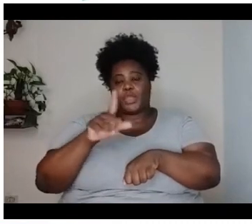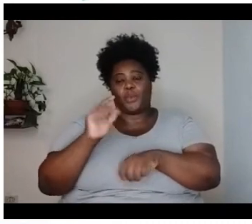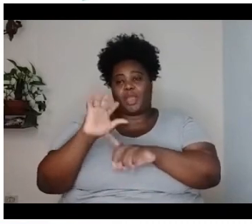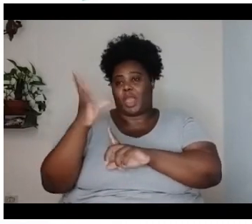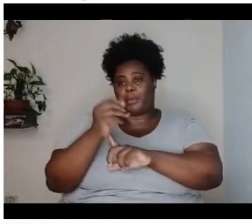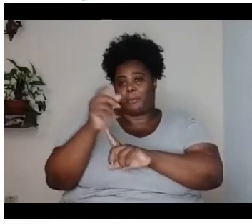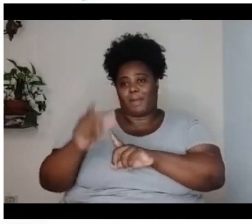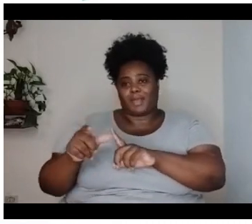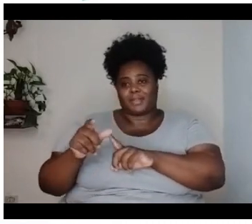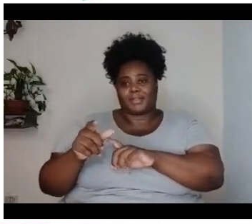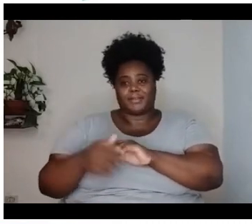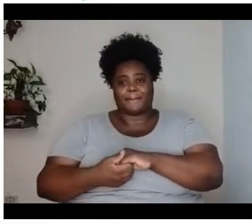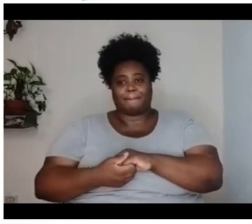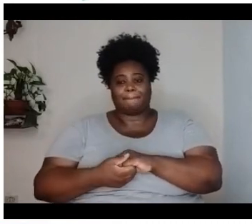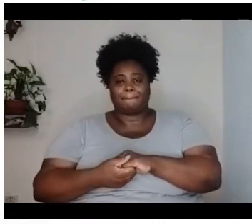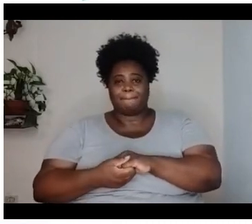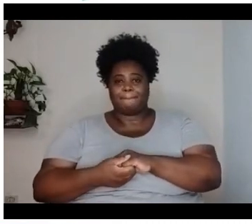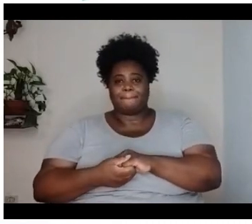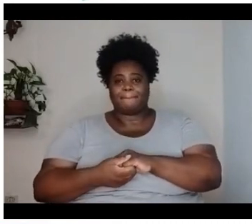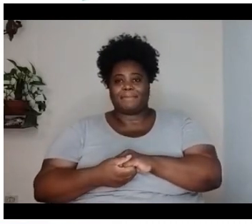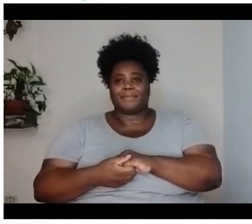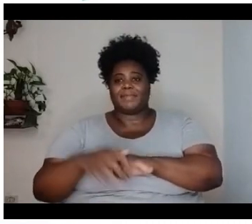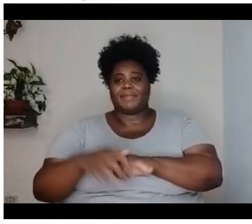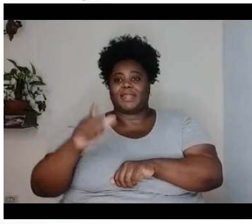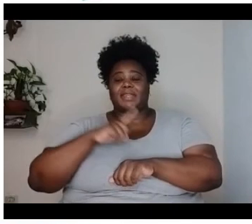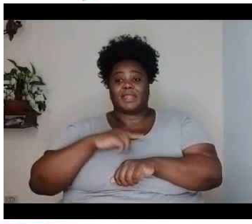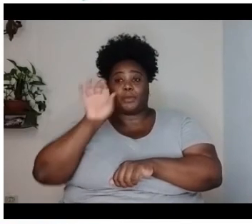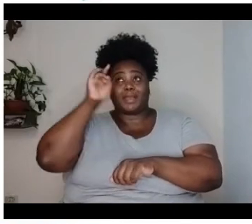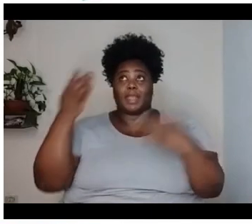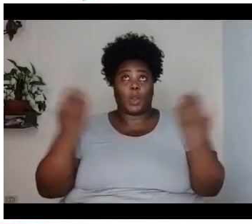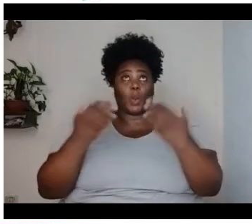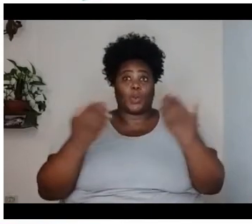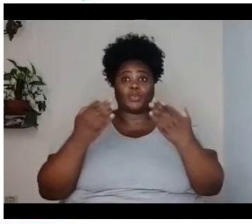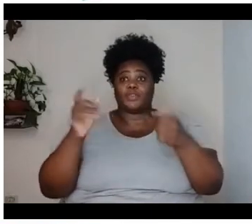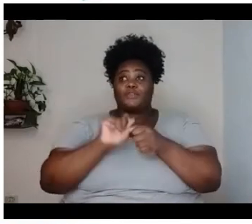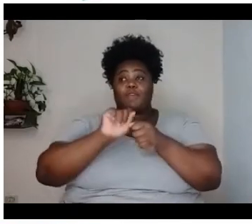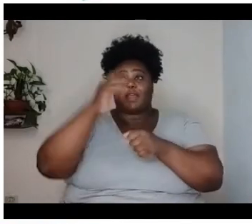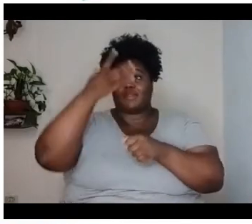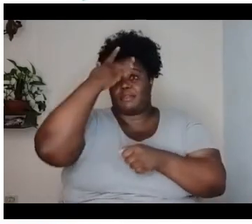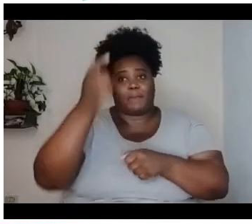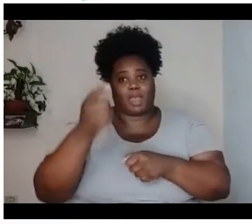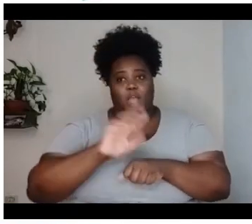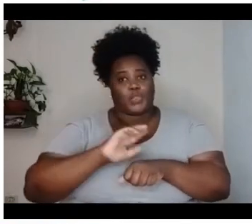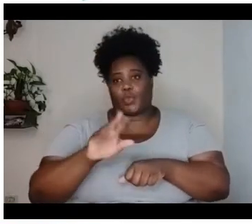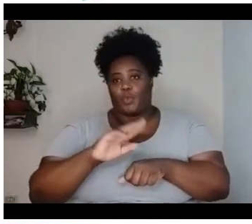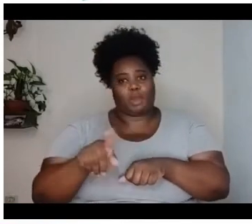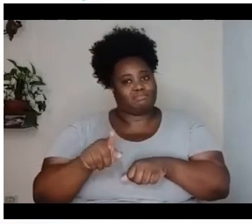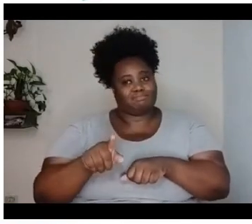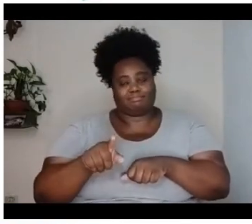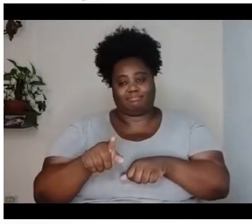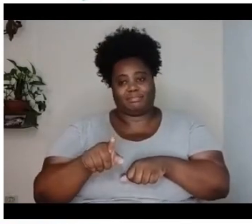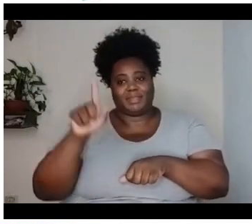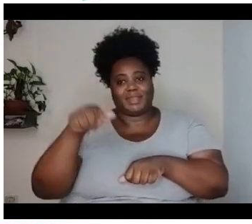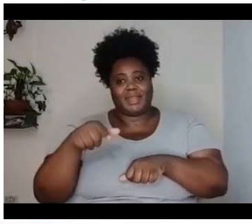artista que tem uma ideia hoje e executa amanhã. Eu não sou. Isso eu